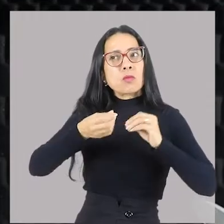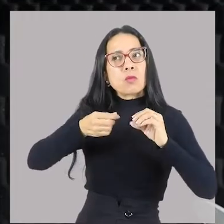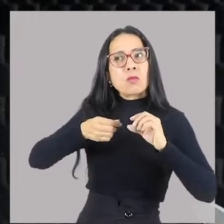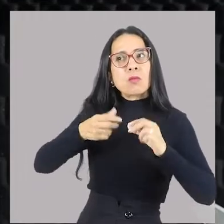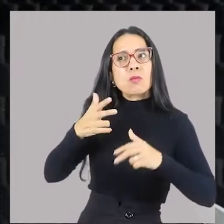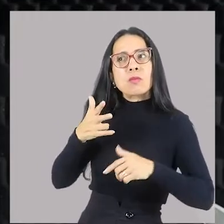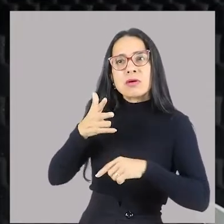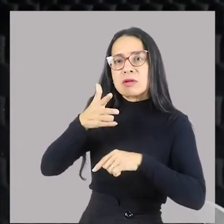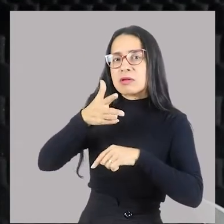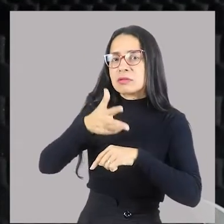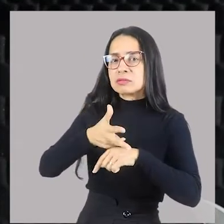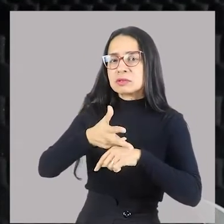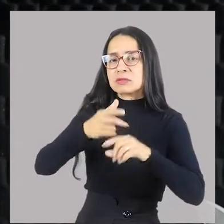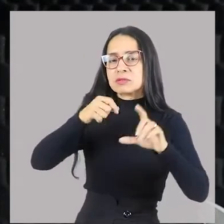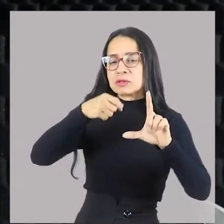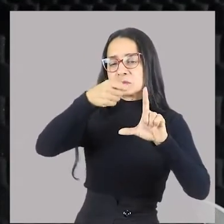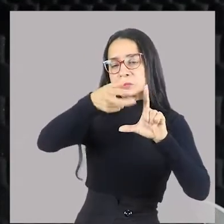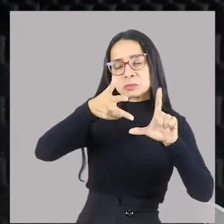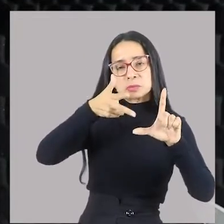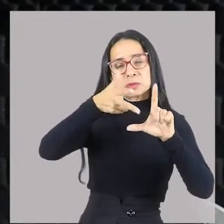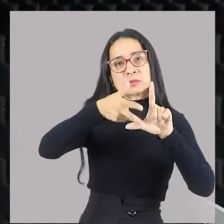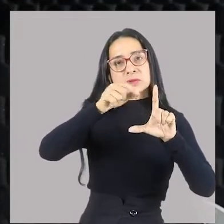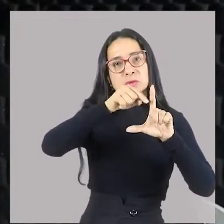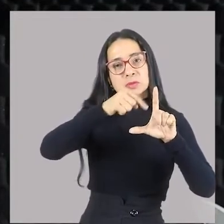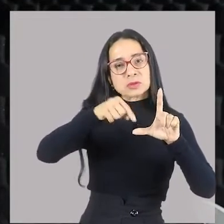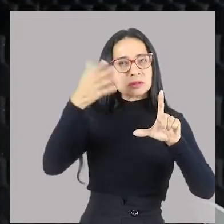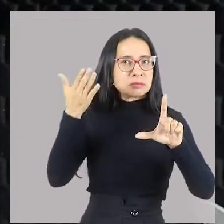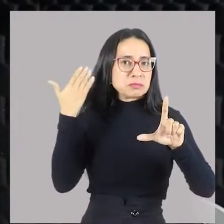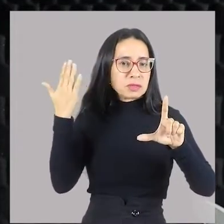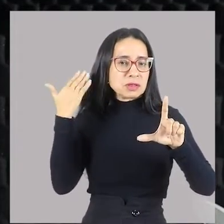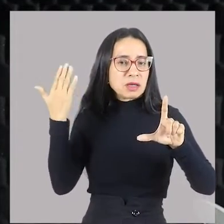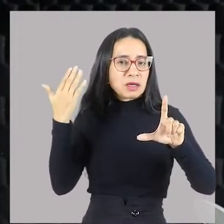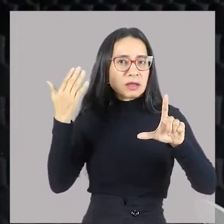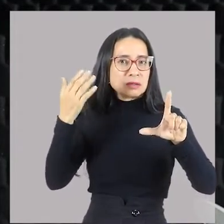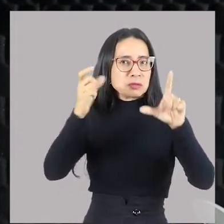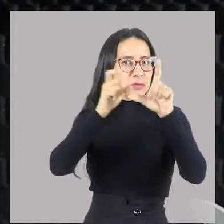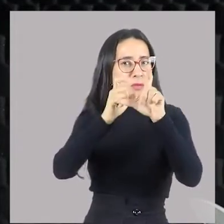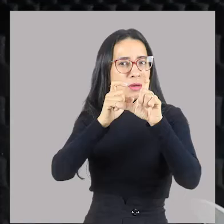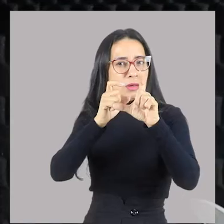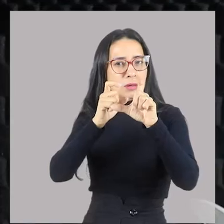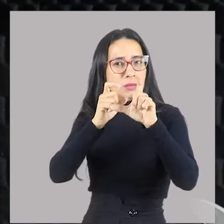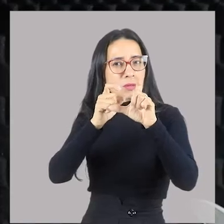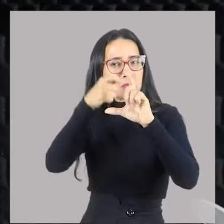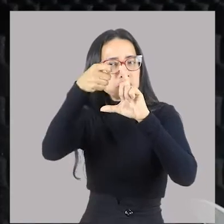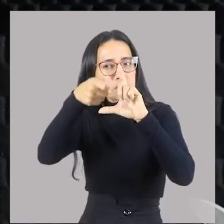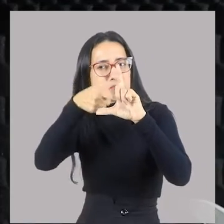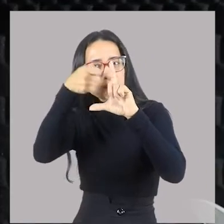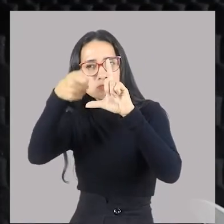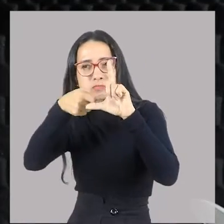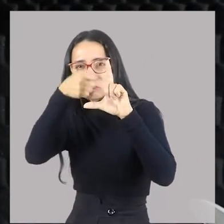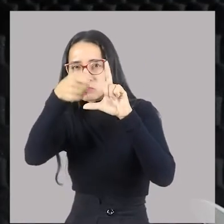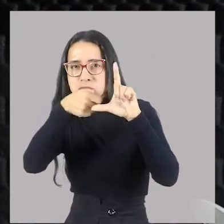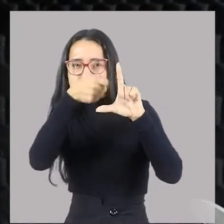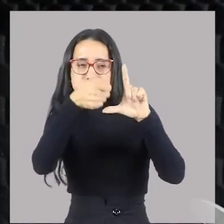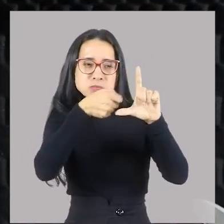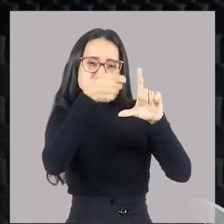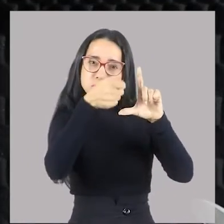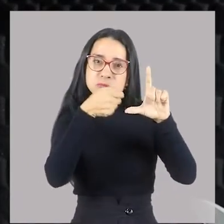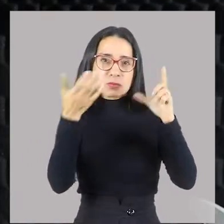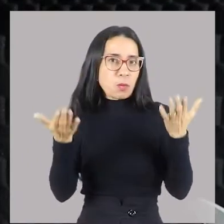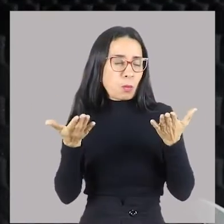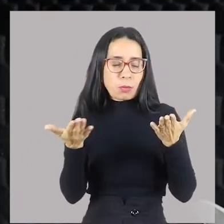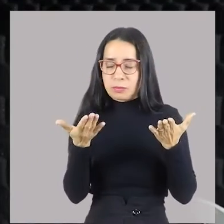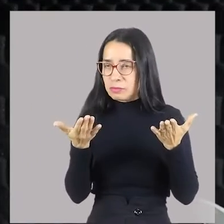estúdio antigamente, né? Tinha uma câmera enorme, entendeu? O rapaz tinha que ficar aqui todo tempo, todo tempo, todo tempo. Não é, meu cameraman? Todo tempo, todo tempo.